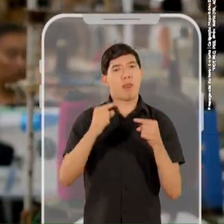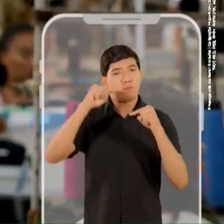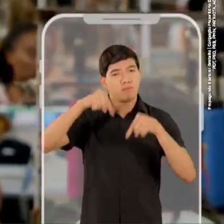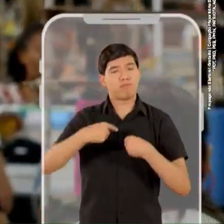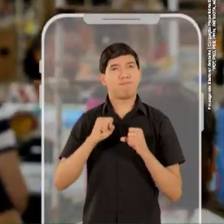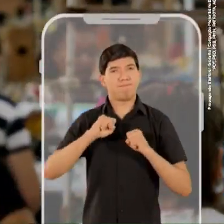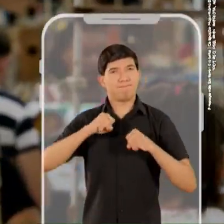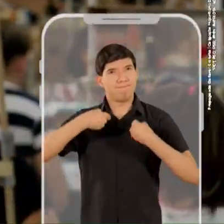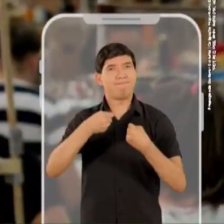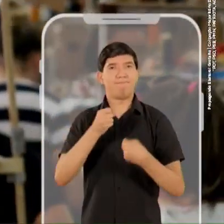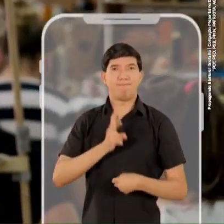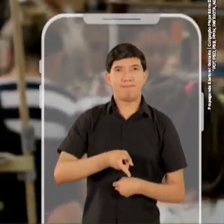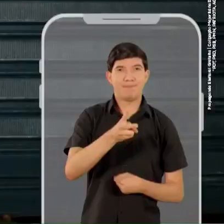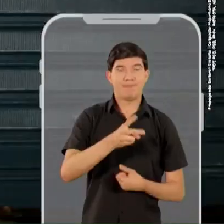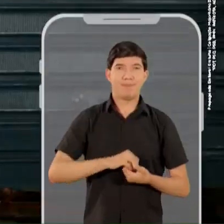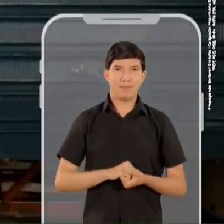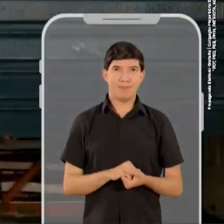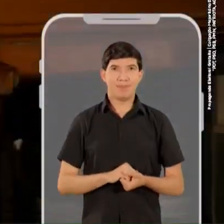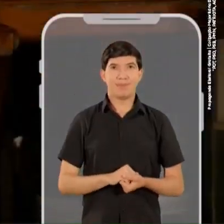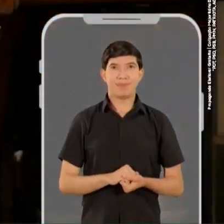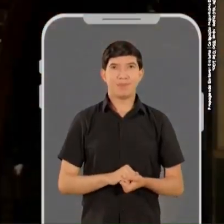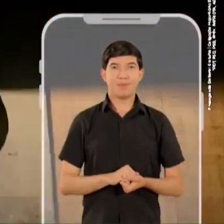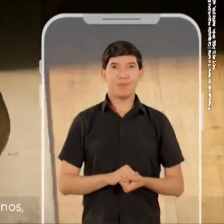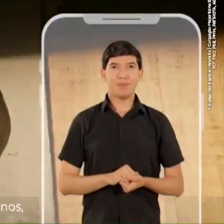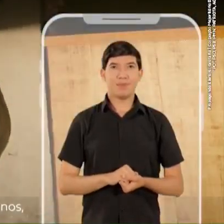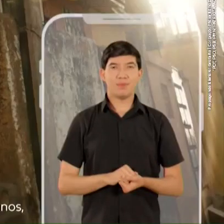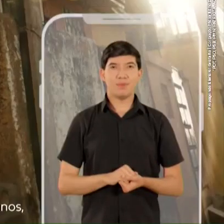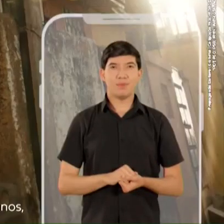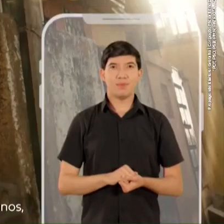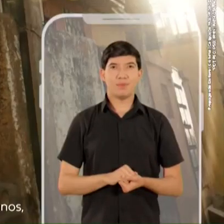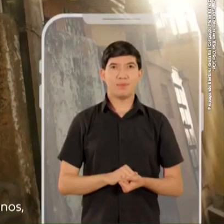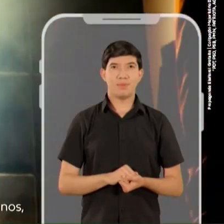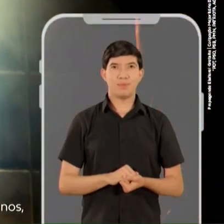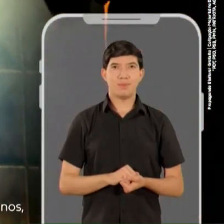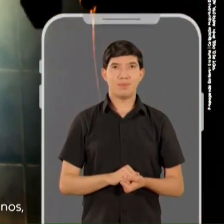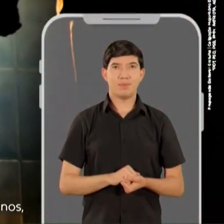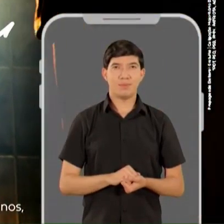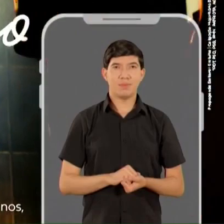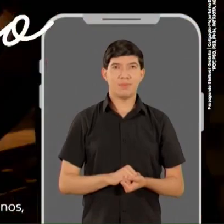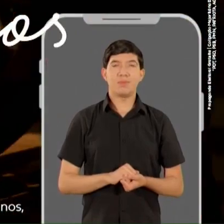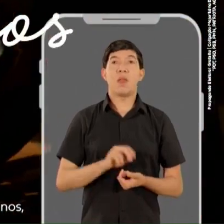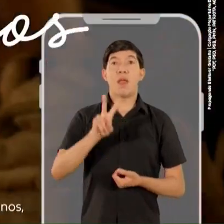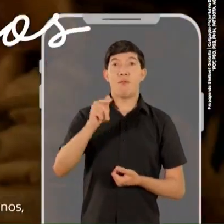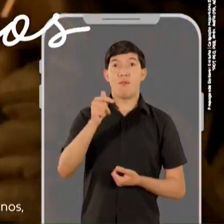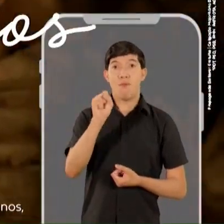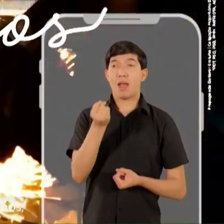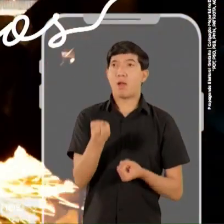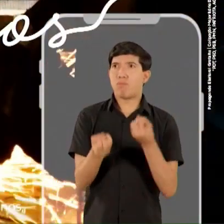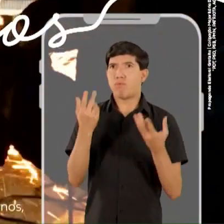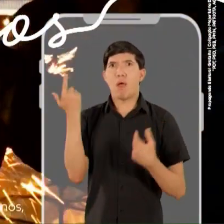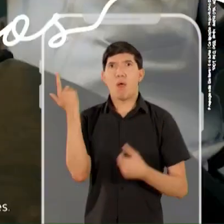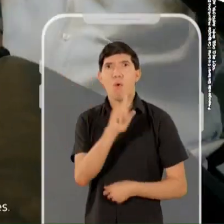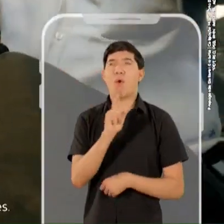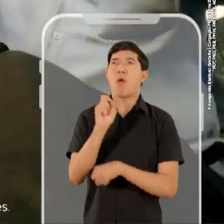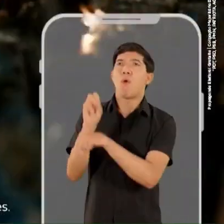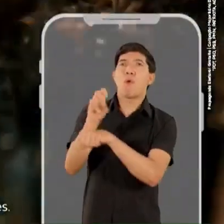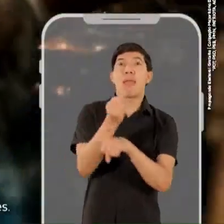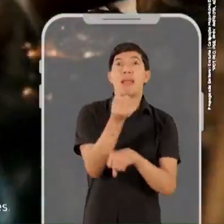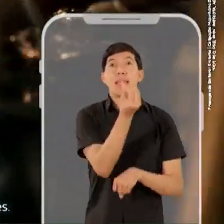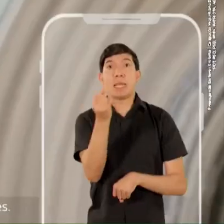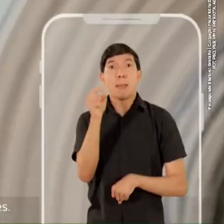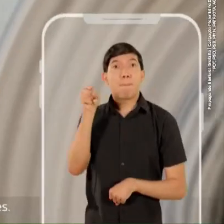gente acordar e seguir em frente. Nós vamos criar 600 mil empregos em 4 anos,